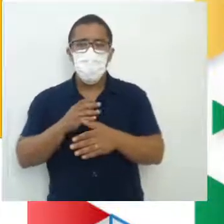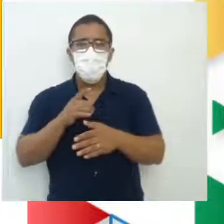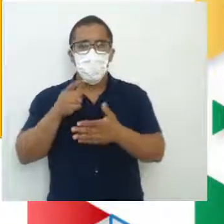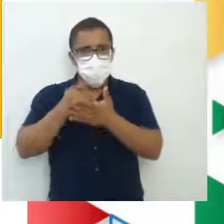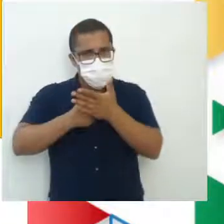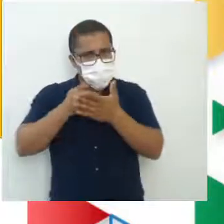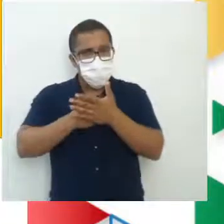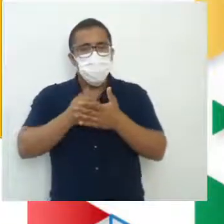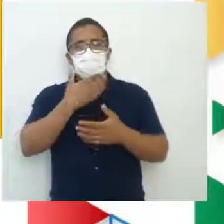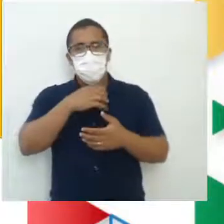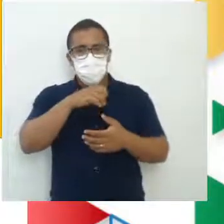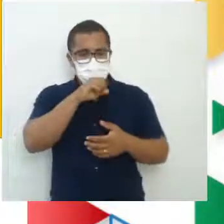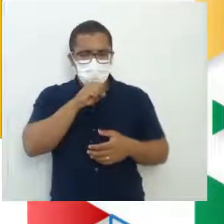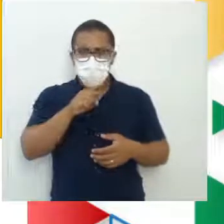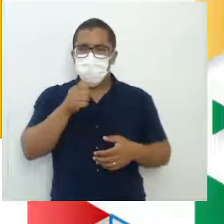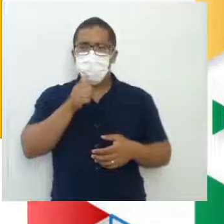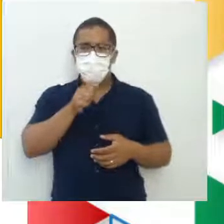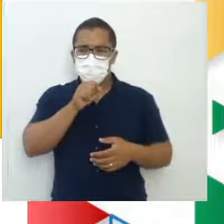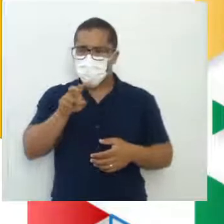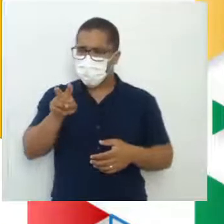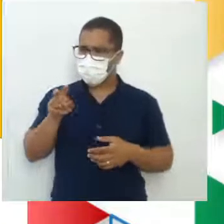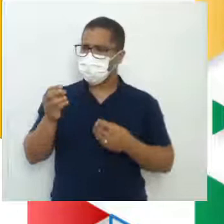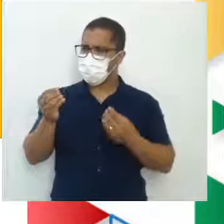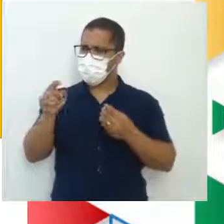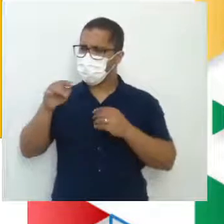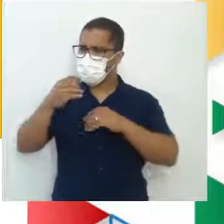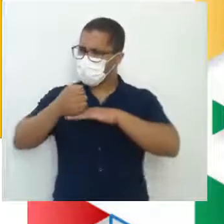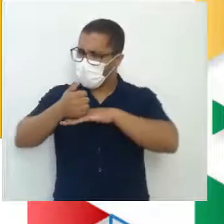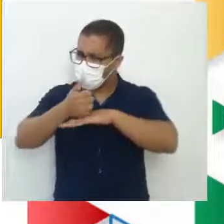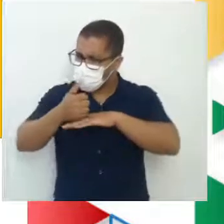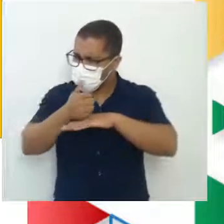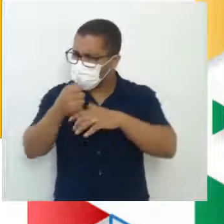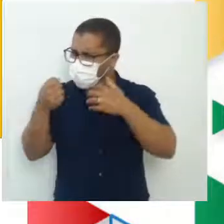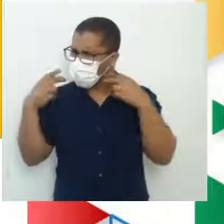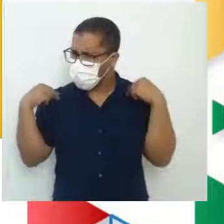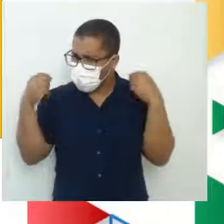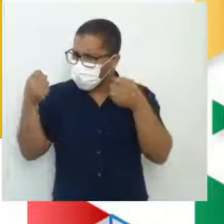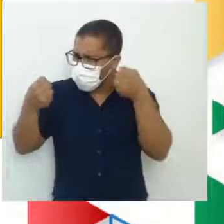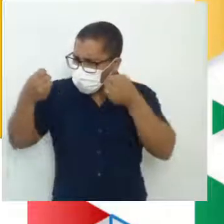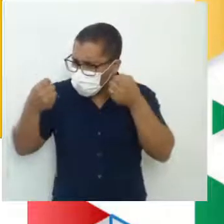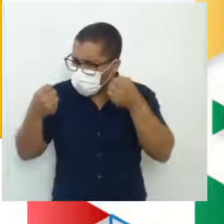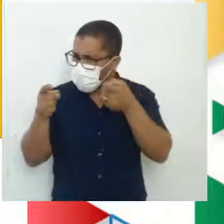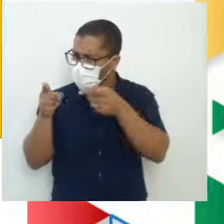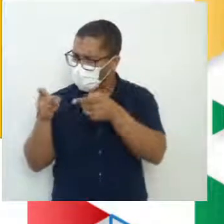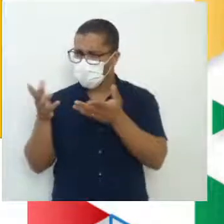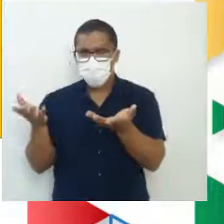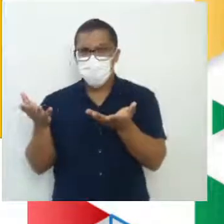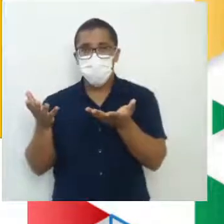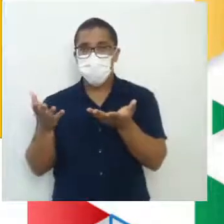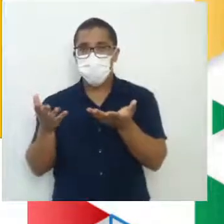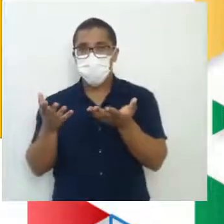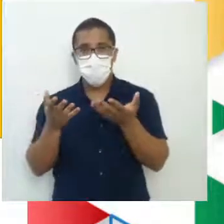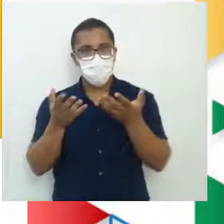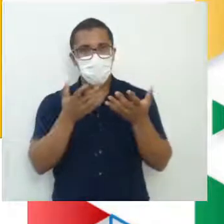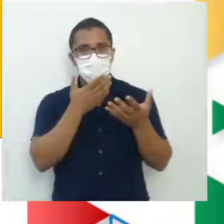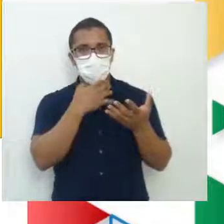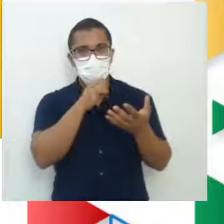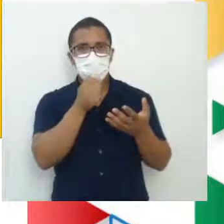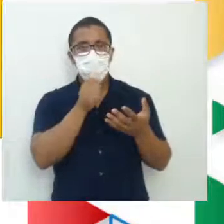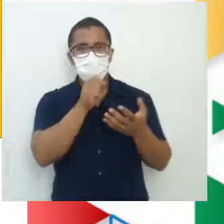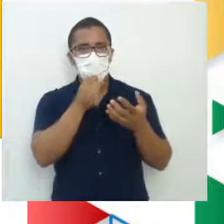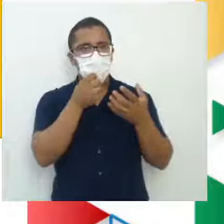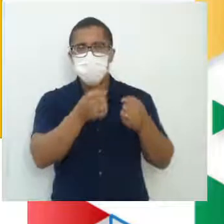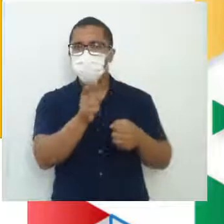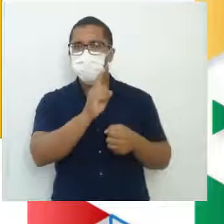os pais que não aceitavam aquela estranha profissão para uma mulher, motorista. Os sogros argentinos que queriam